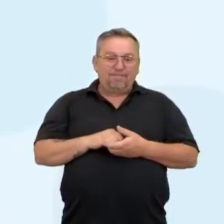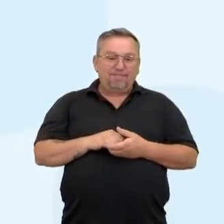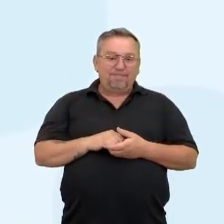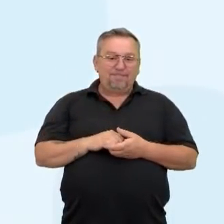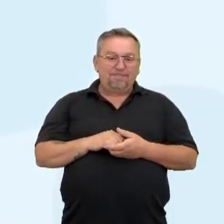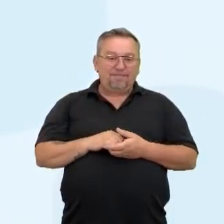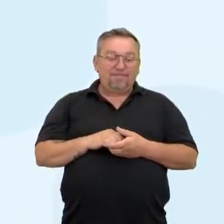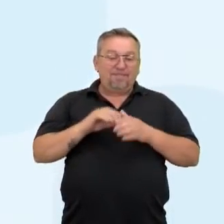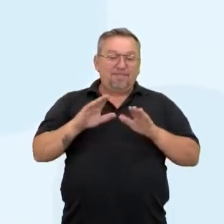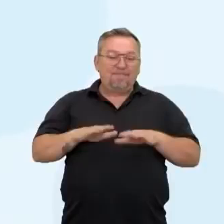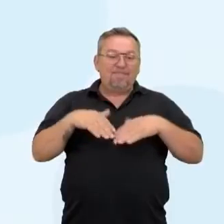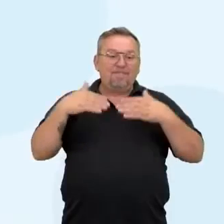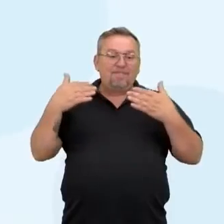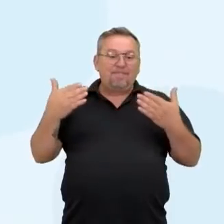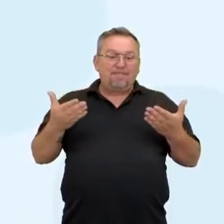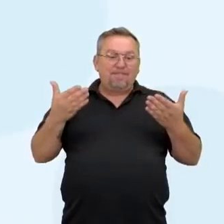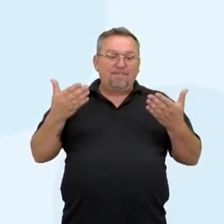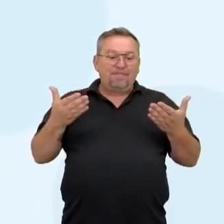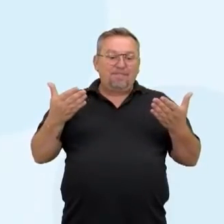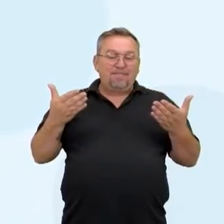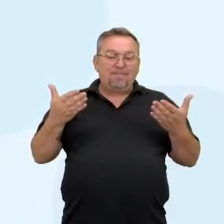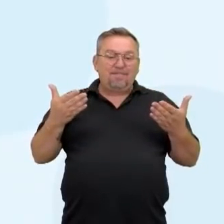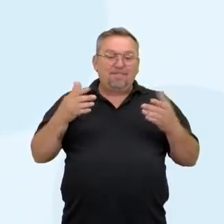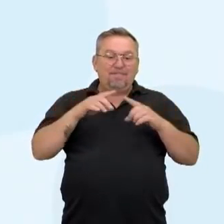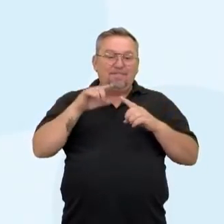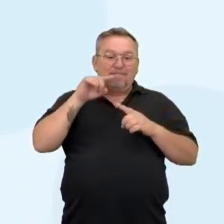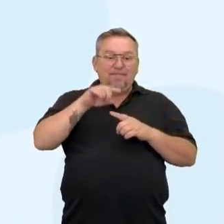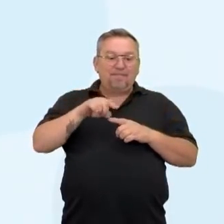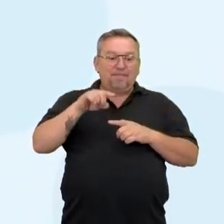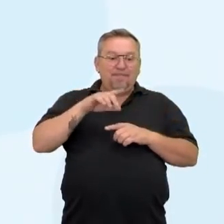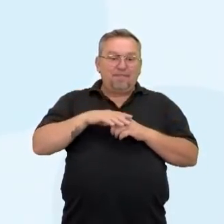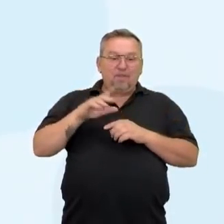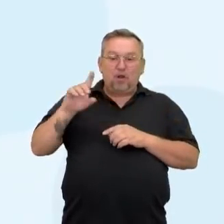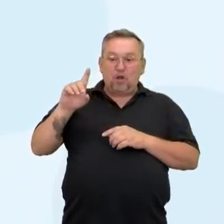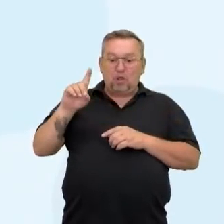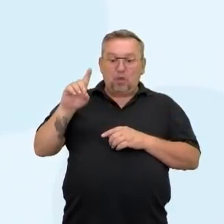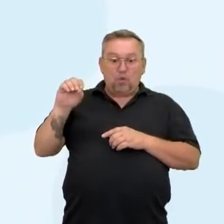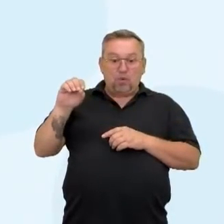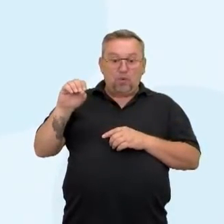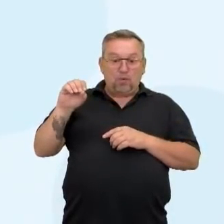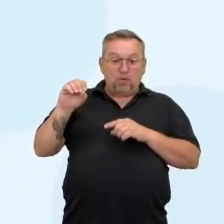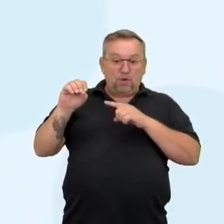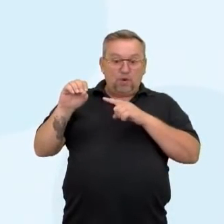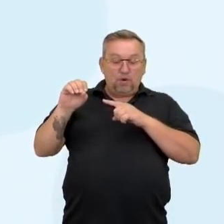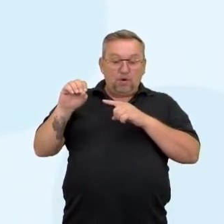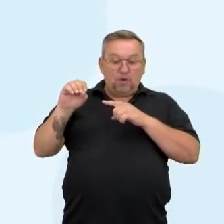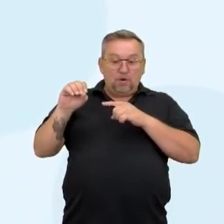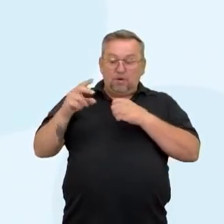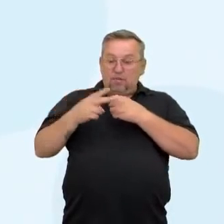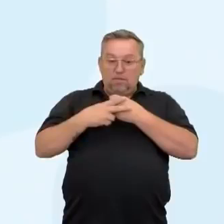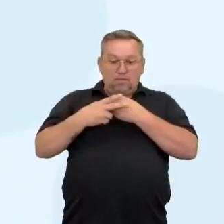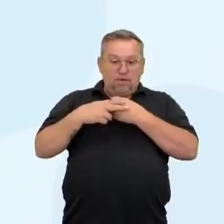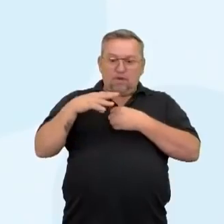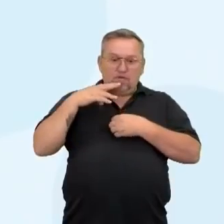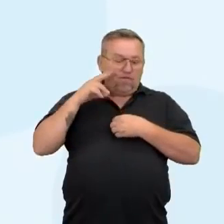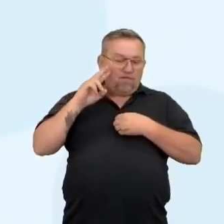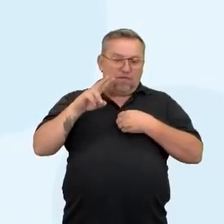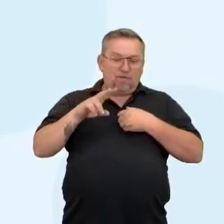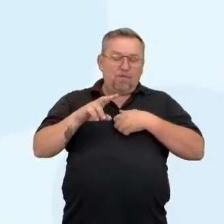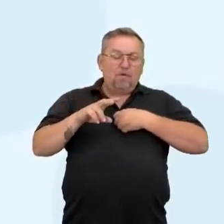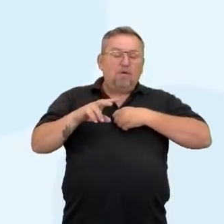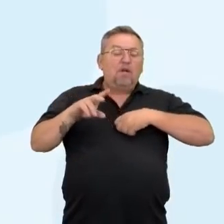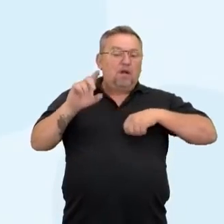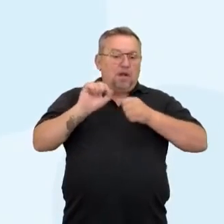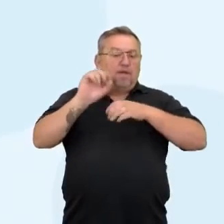né? Então, tem um detalhezinho aqui. Esse do aqui não é o verbo auxiliar do que a gente viu. É o verbo